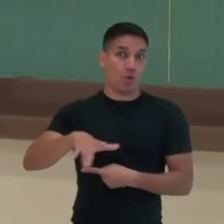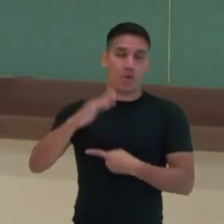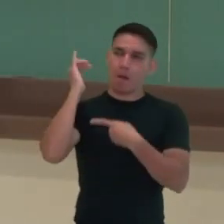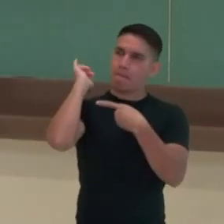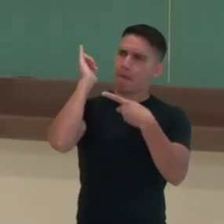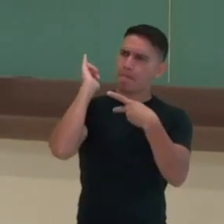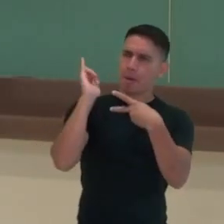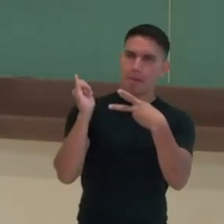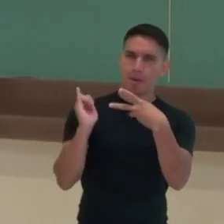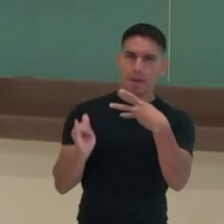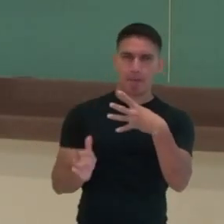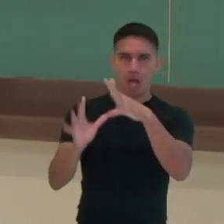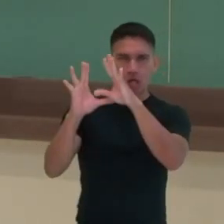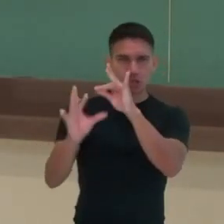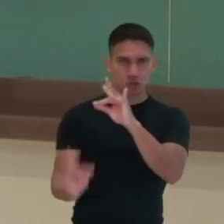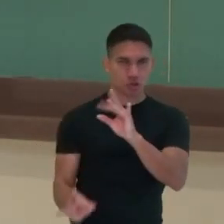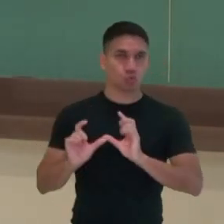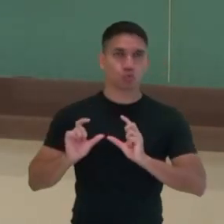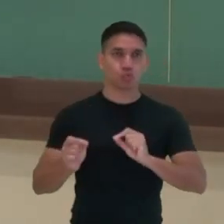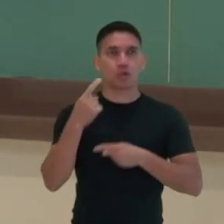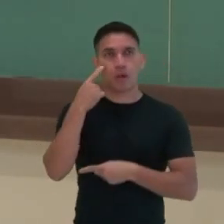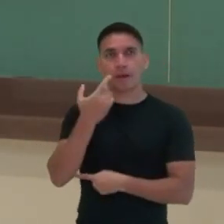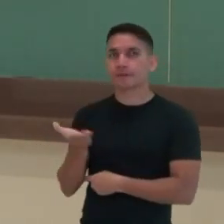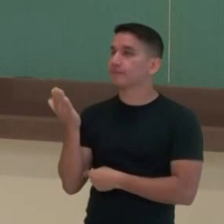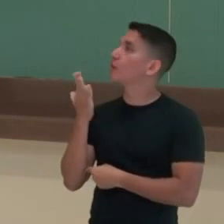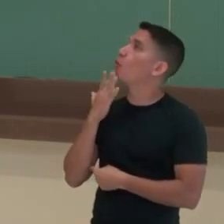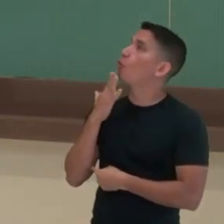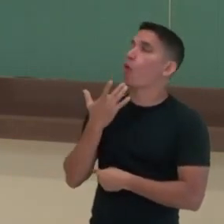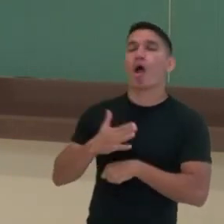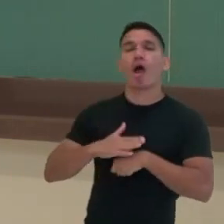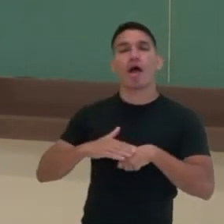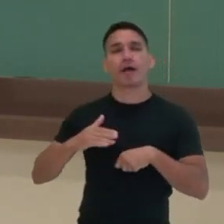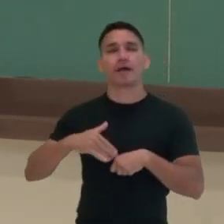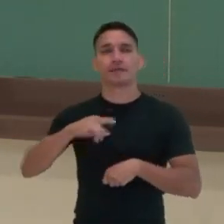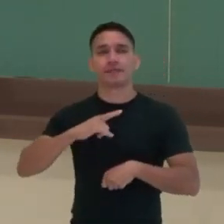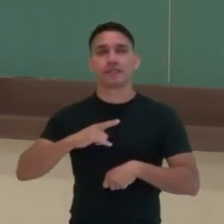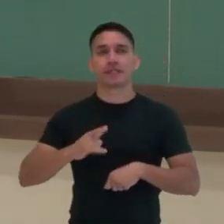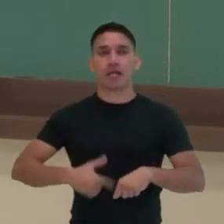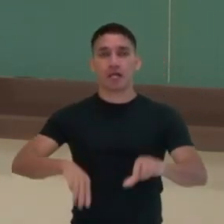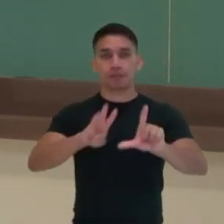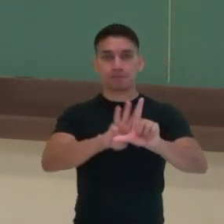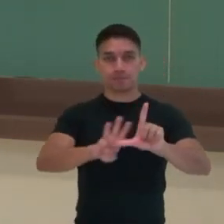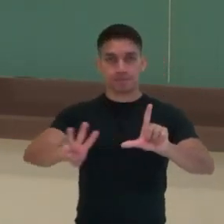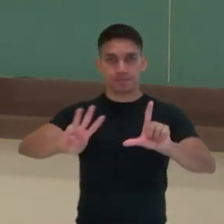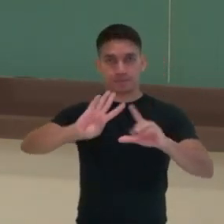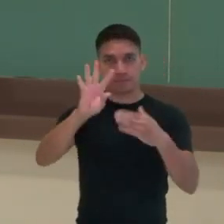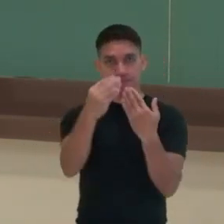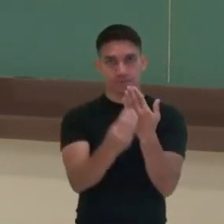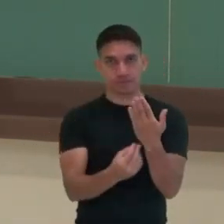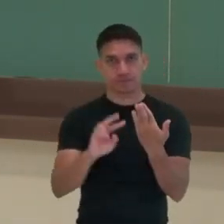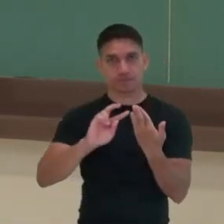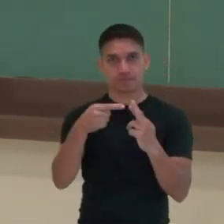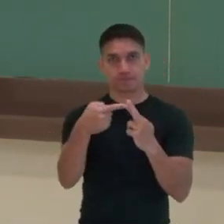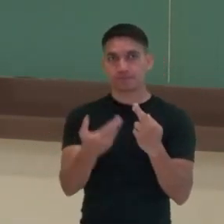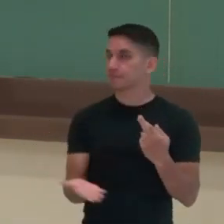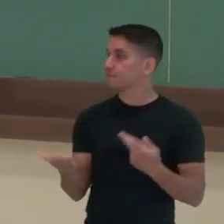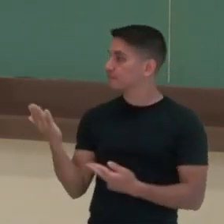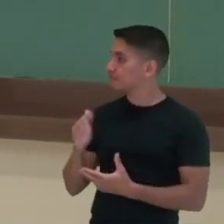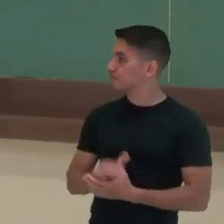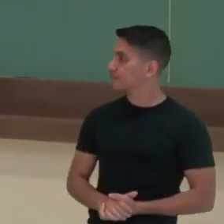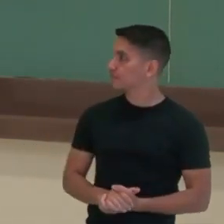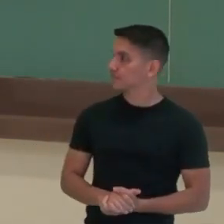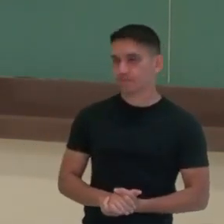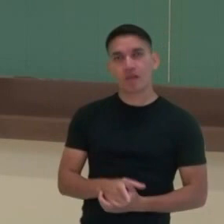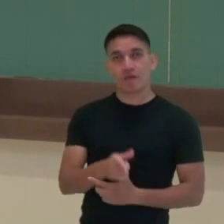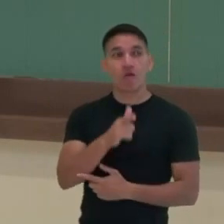na íntegra, da Cor da Ternura. Está disponível aqui no neinordin.com, né? E